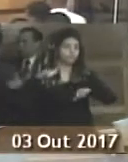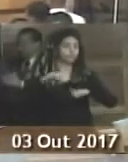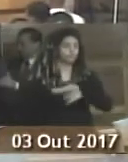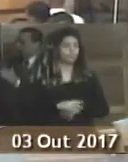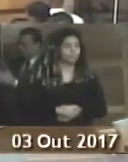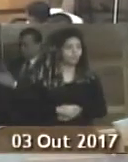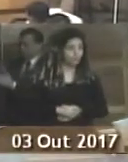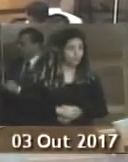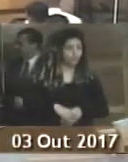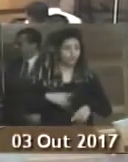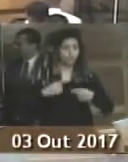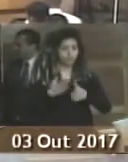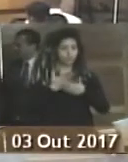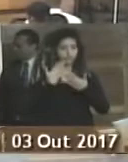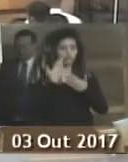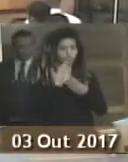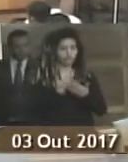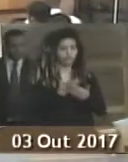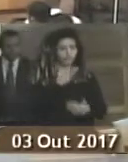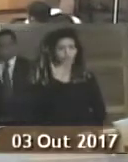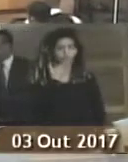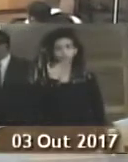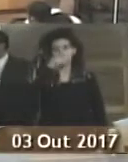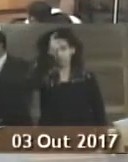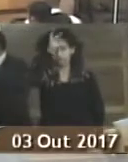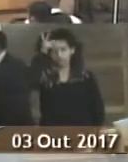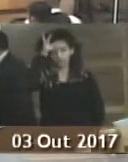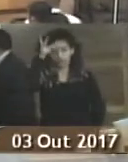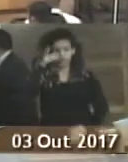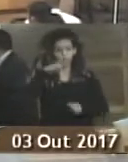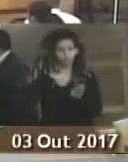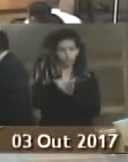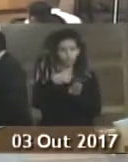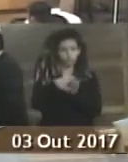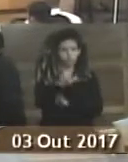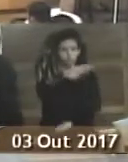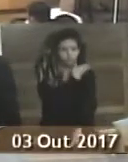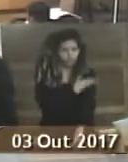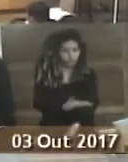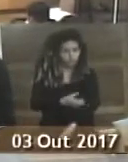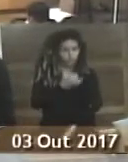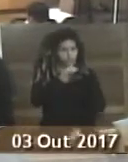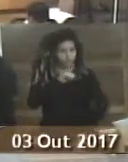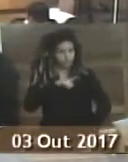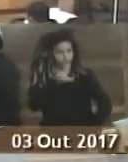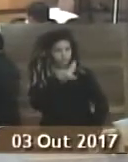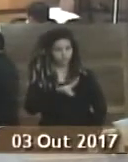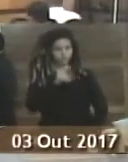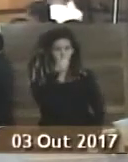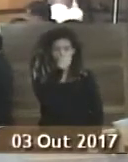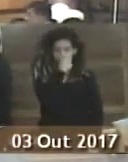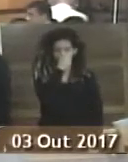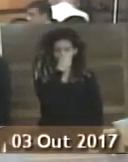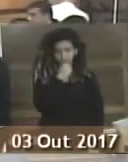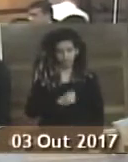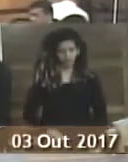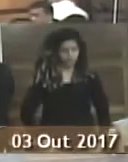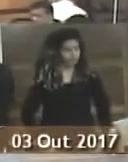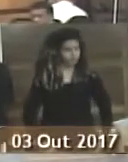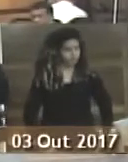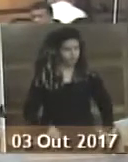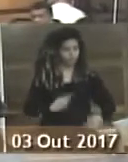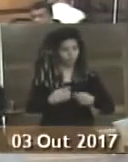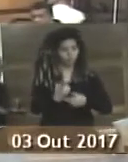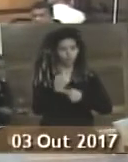1109/17, autor vereador Luciana Valverde, solicitando ao prefeito informações se o Conselho Municipal de Cultura está formado e se atualmente está em funcionamento.